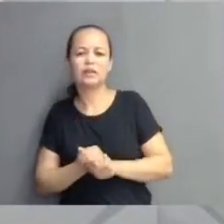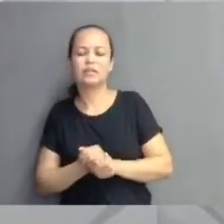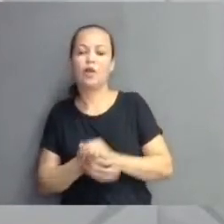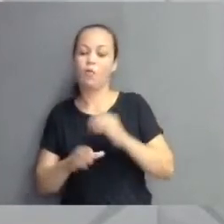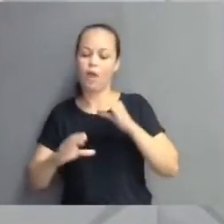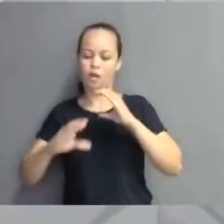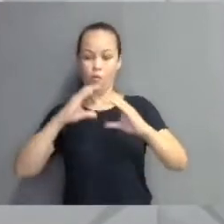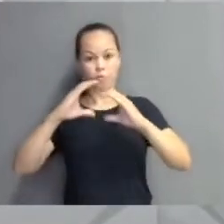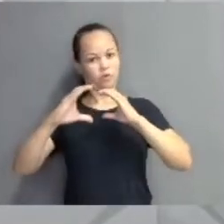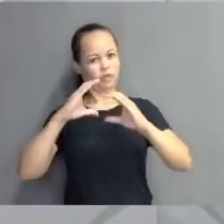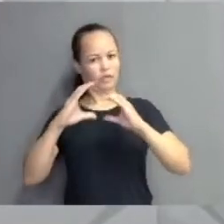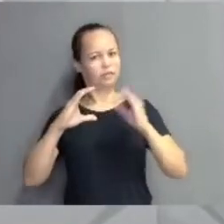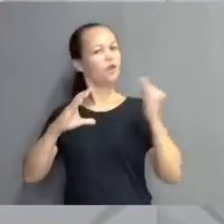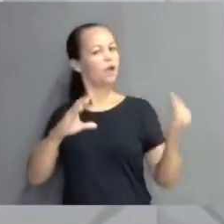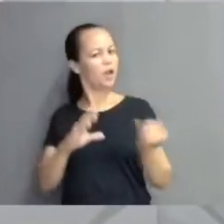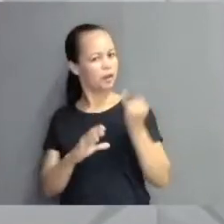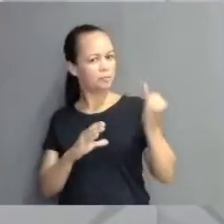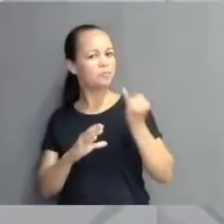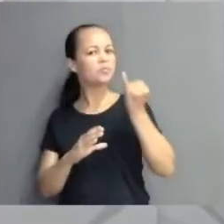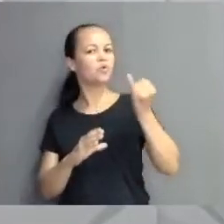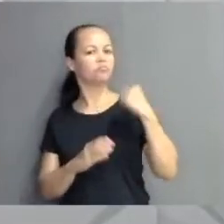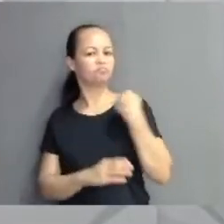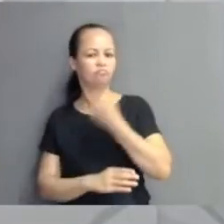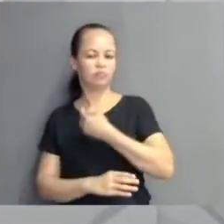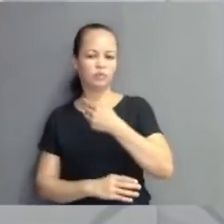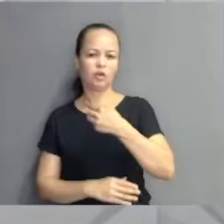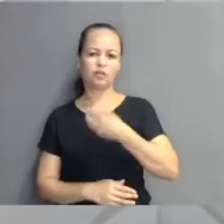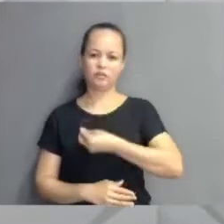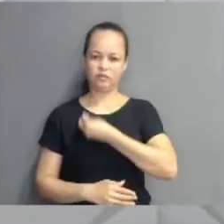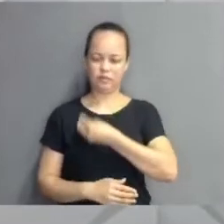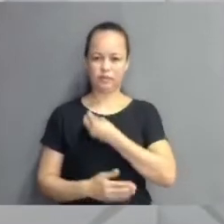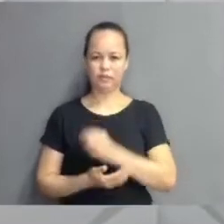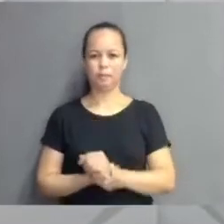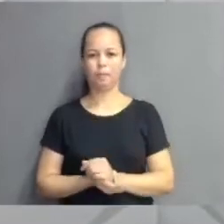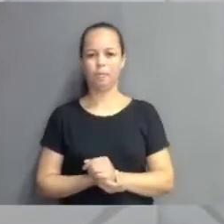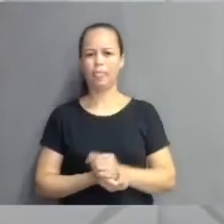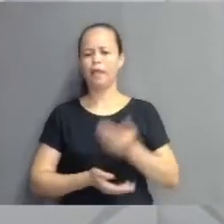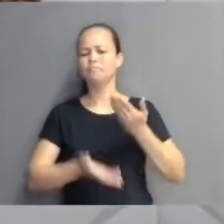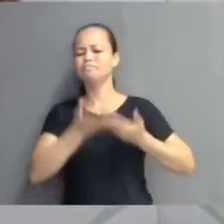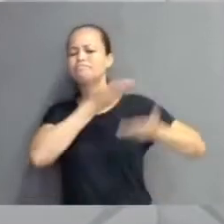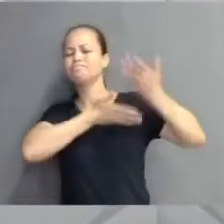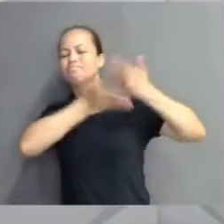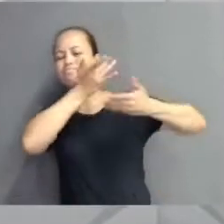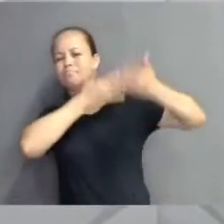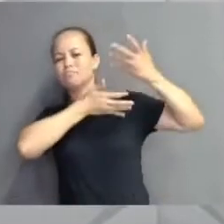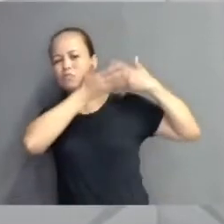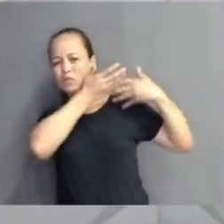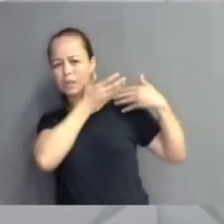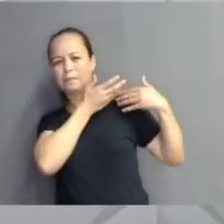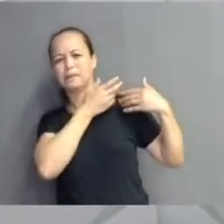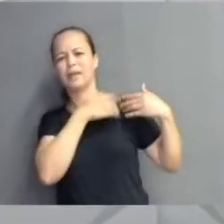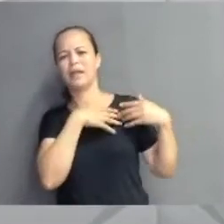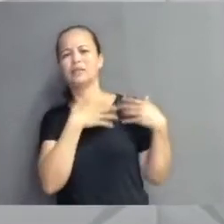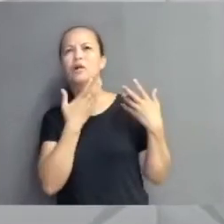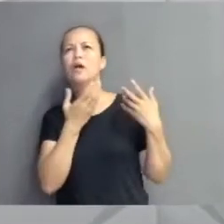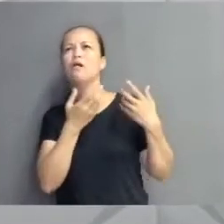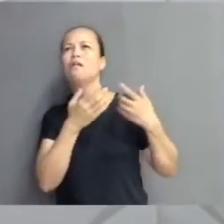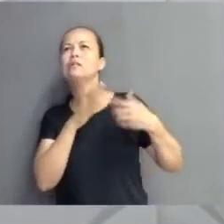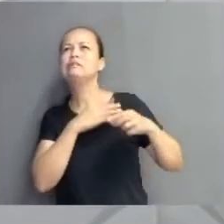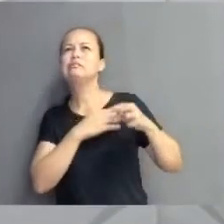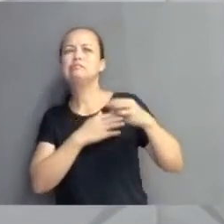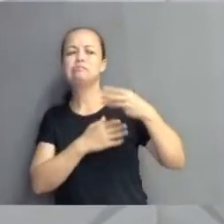essencial para nossa vida beijos tigamente desde cerca de